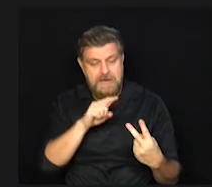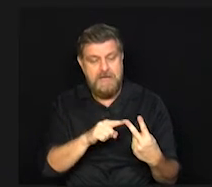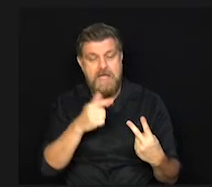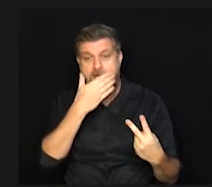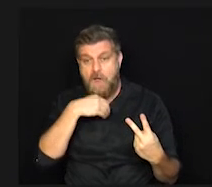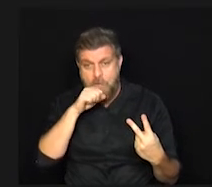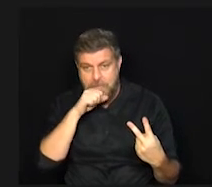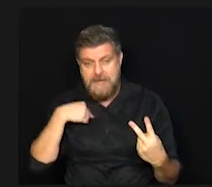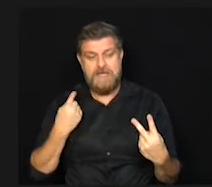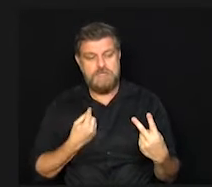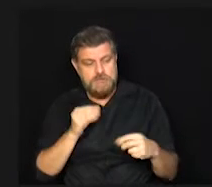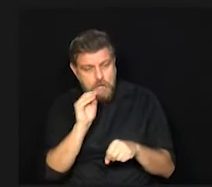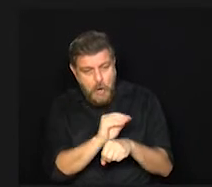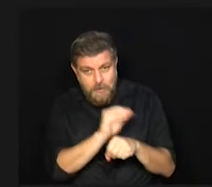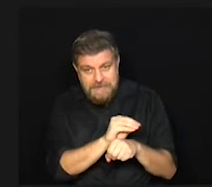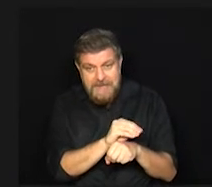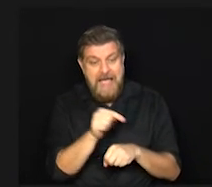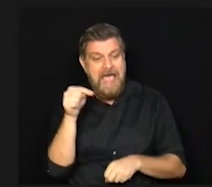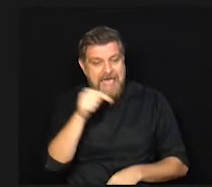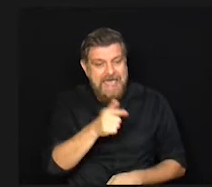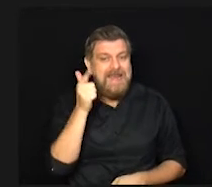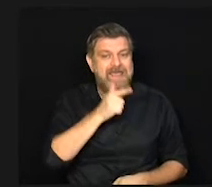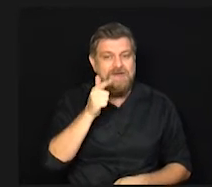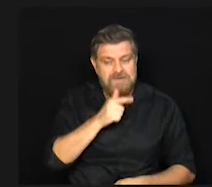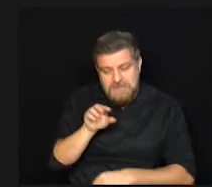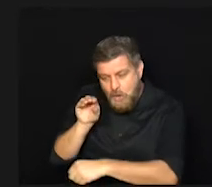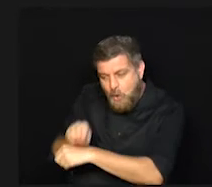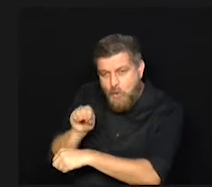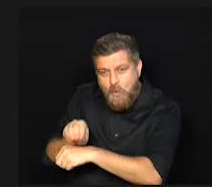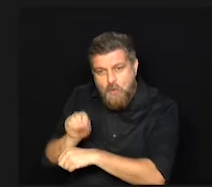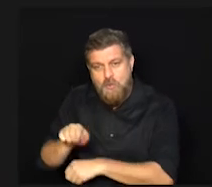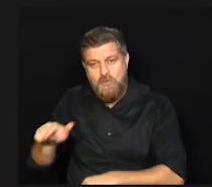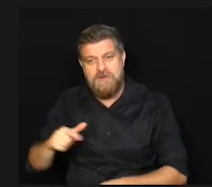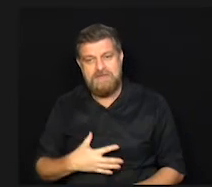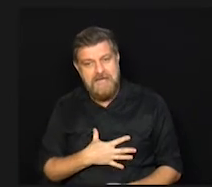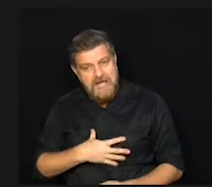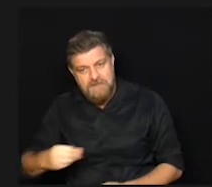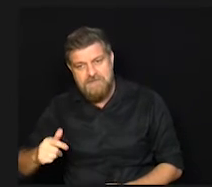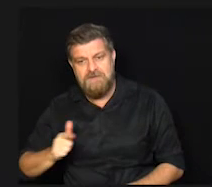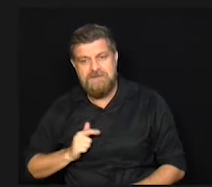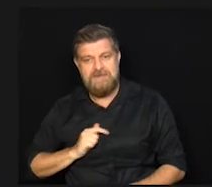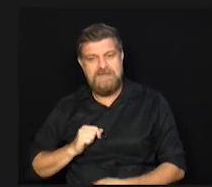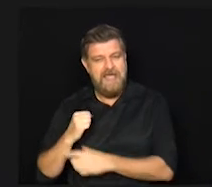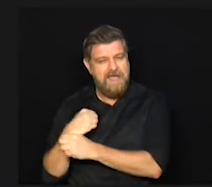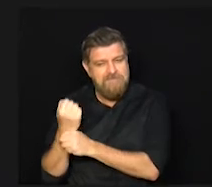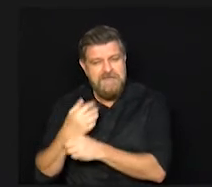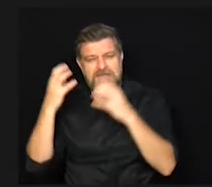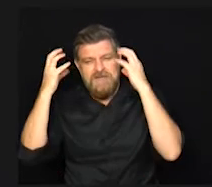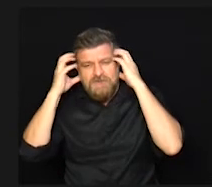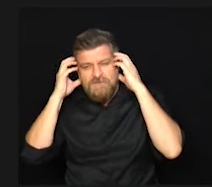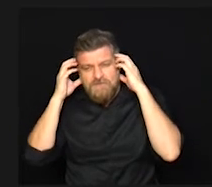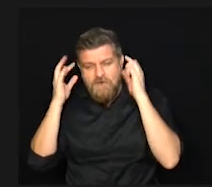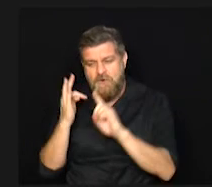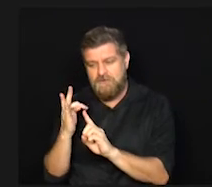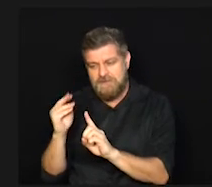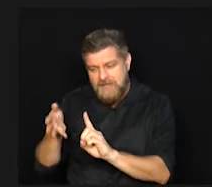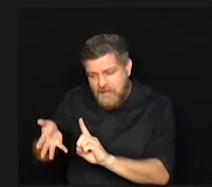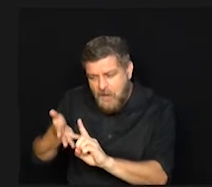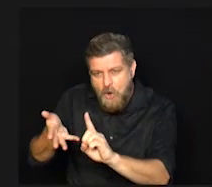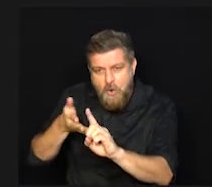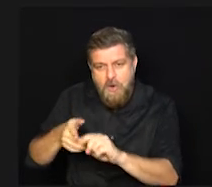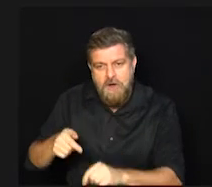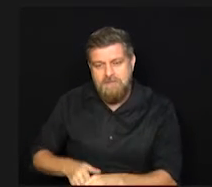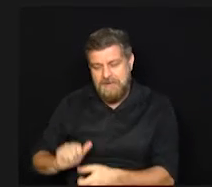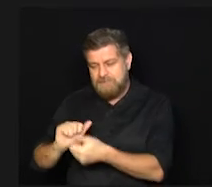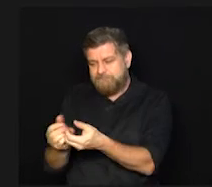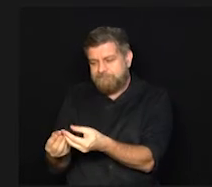das nossas crianças com as terapias, com a educação de qualidade, com infraestrutura para a pessoa com deficiência de qualidade